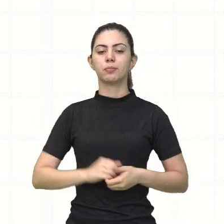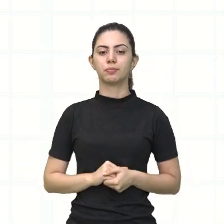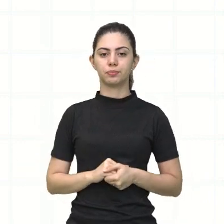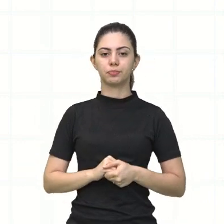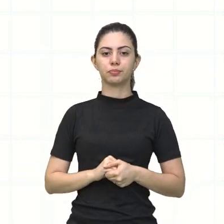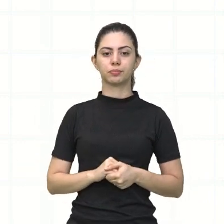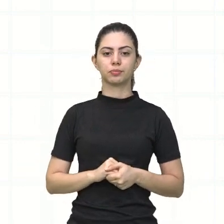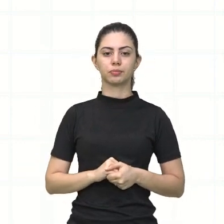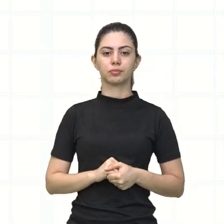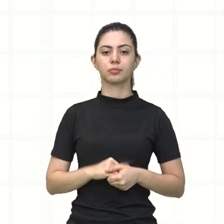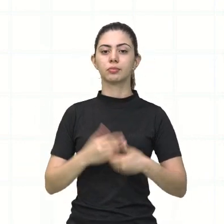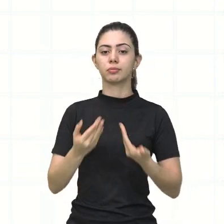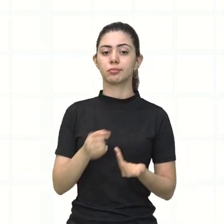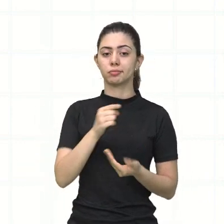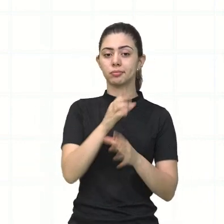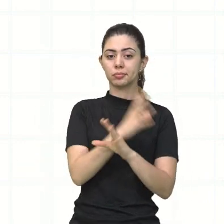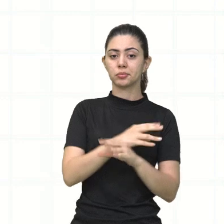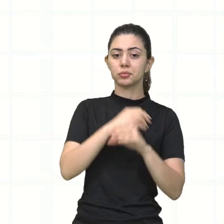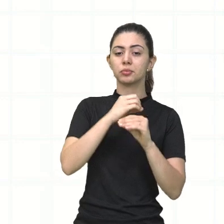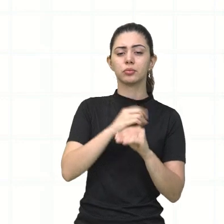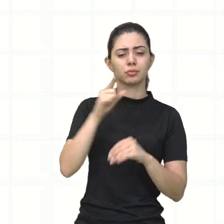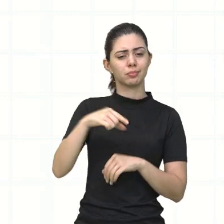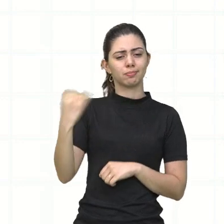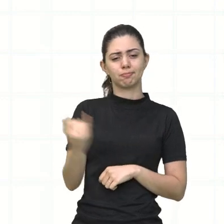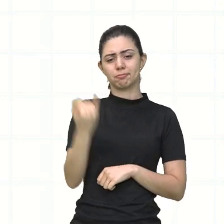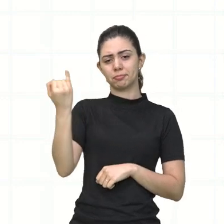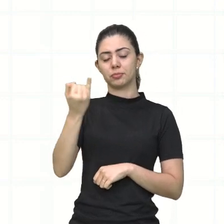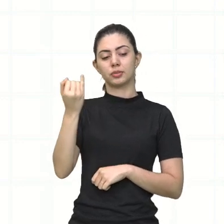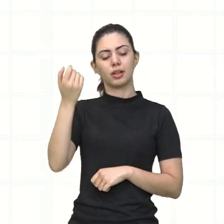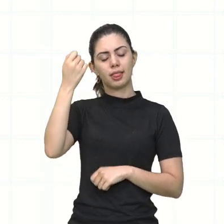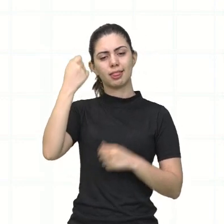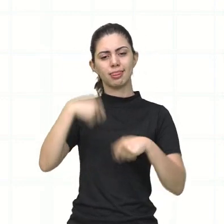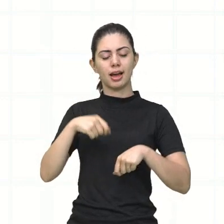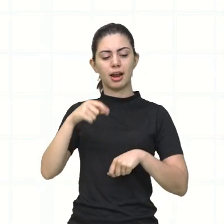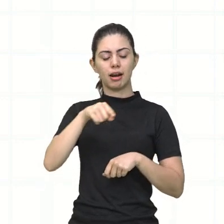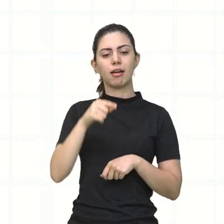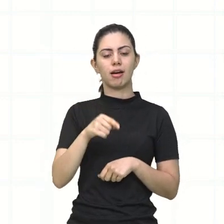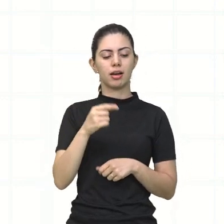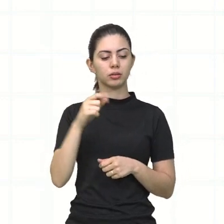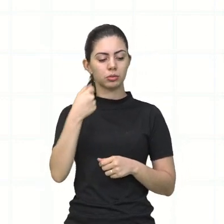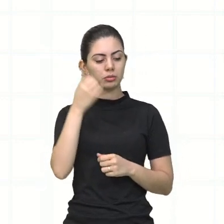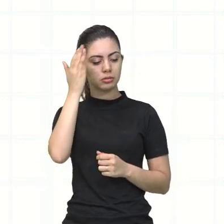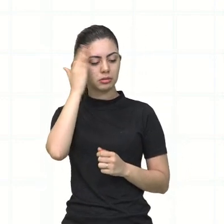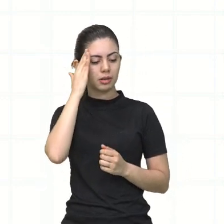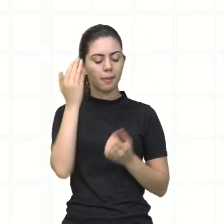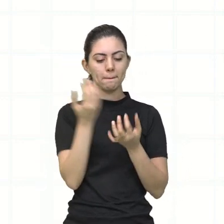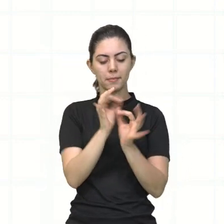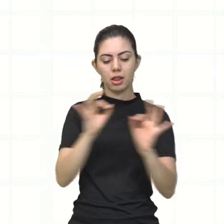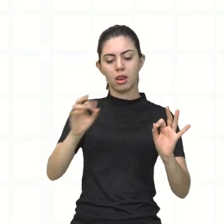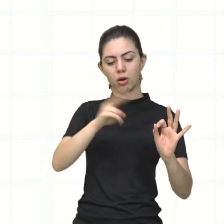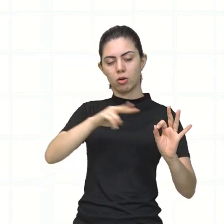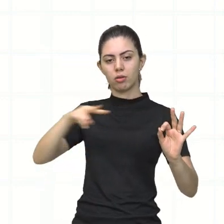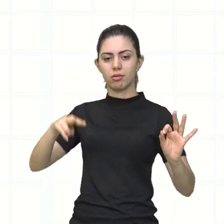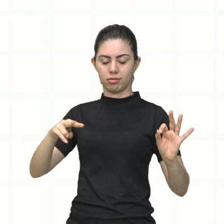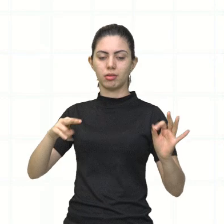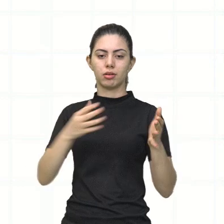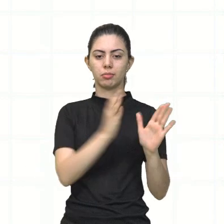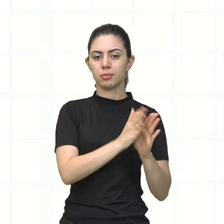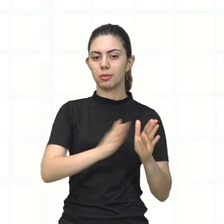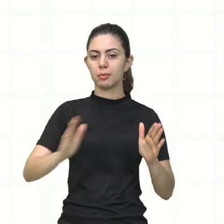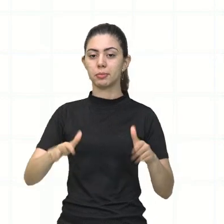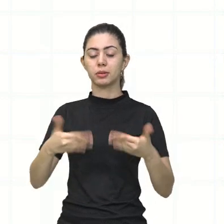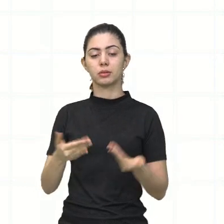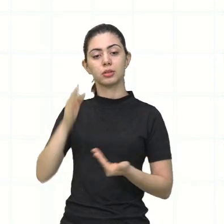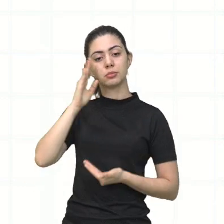frase. Essas condições são essenciais para a estruturação da linguagem, para a transmissão de ideias completas. As